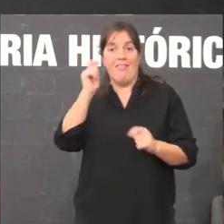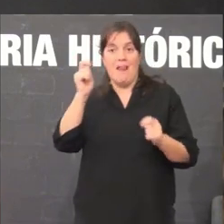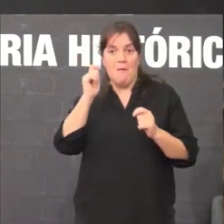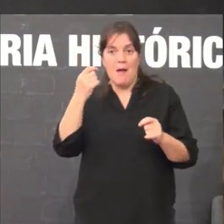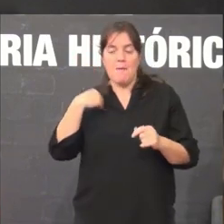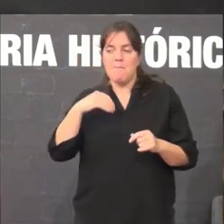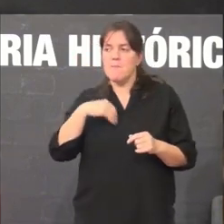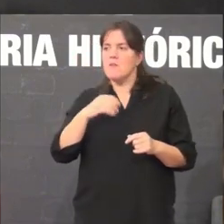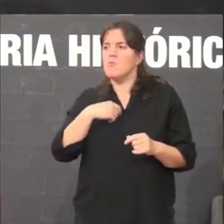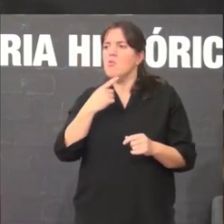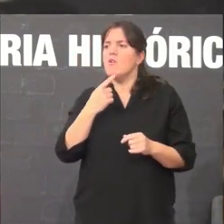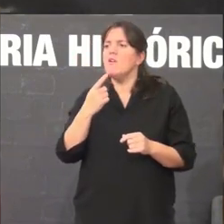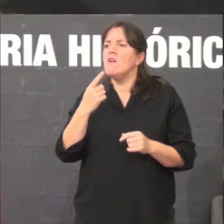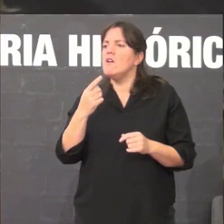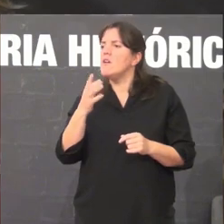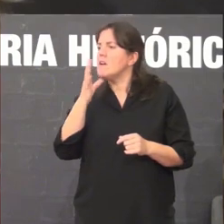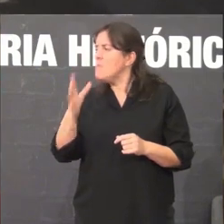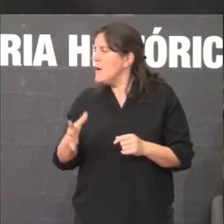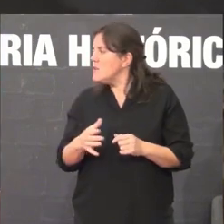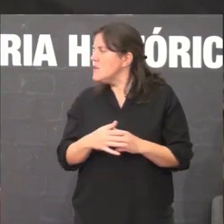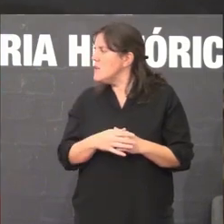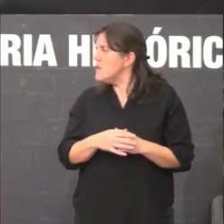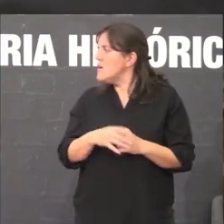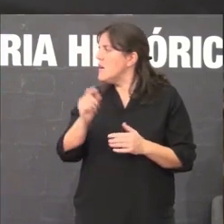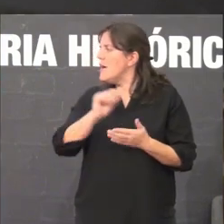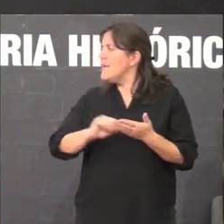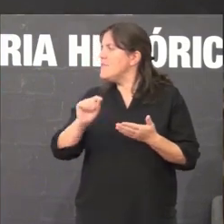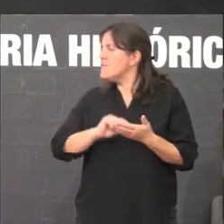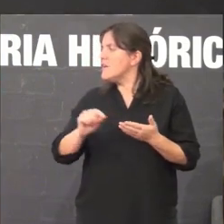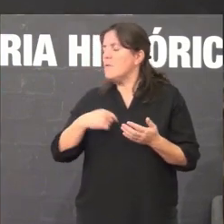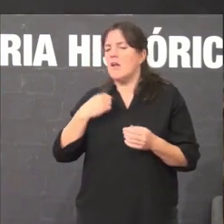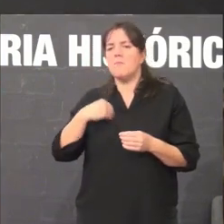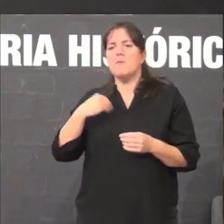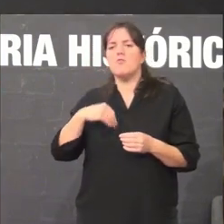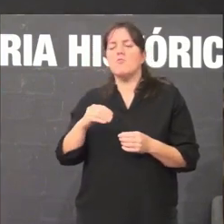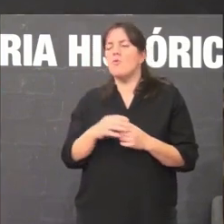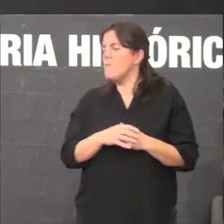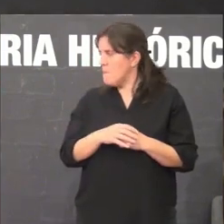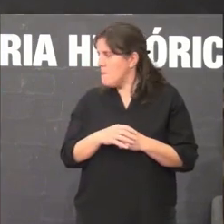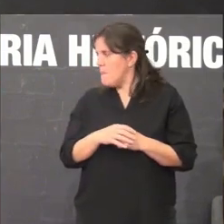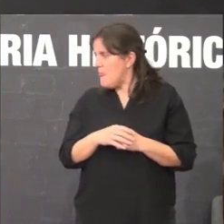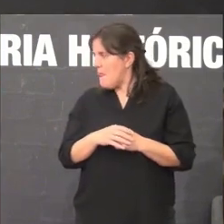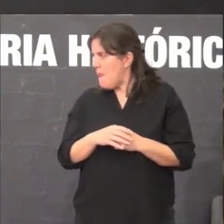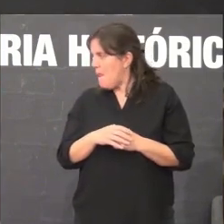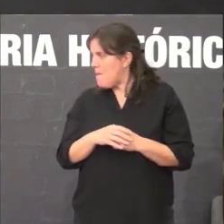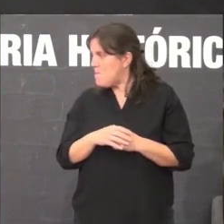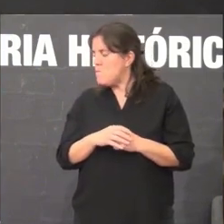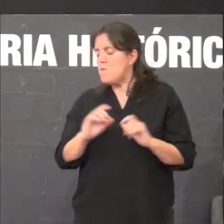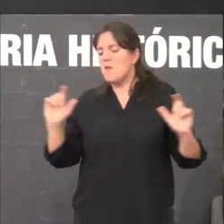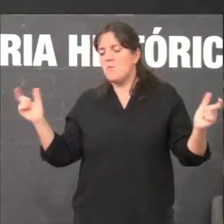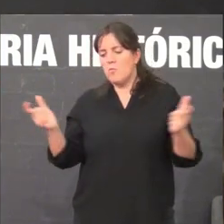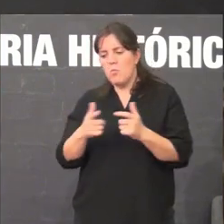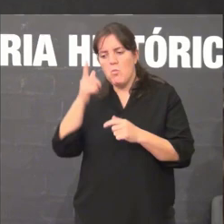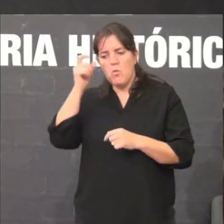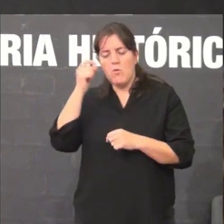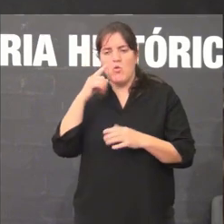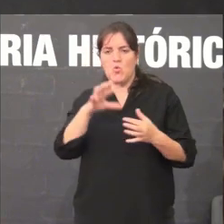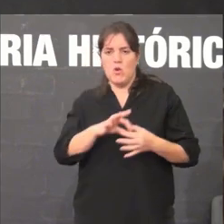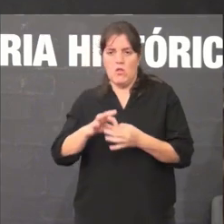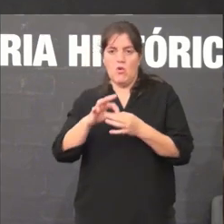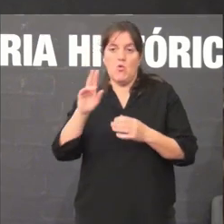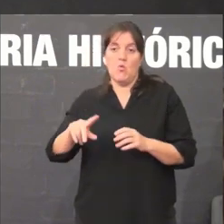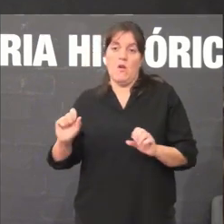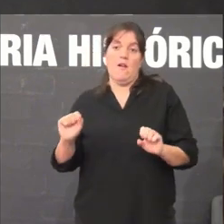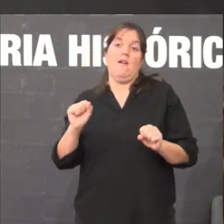que passa a ouvir-se, a ver-se e inscrever-se novamente nas paredes, de o povo unido jamais será vencido.